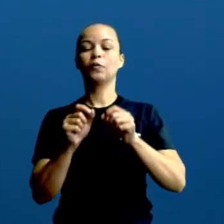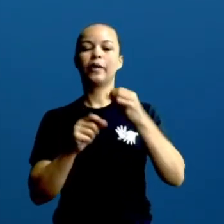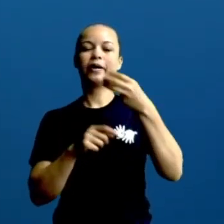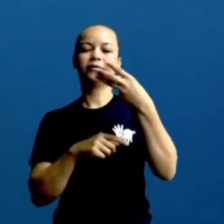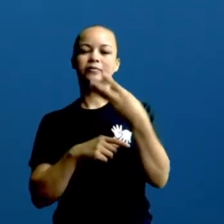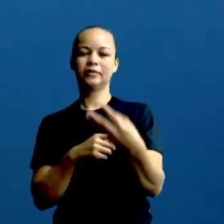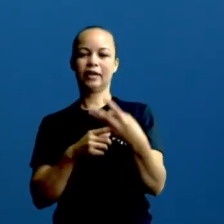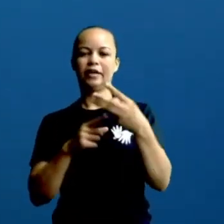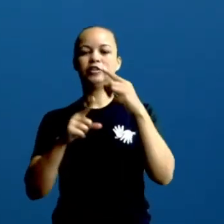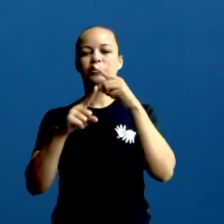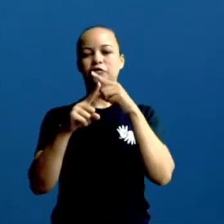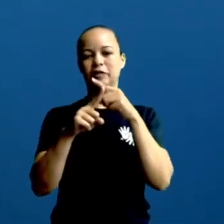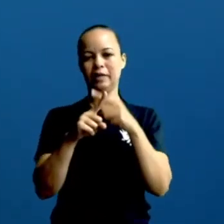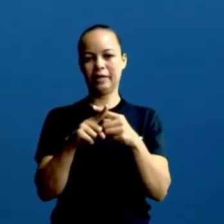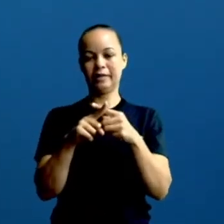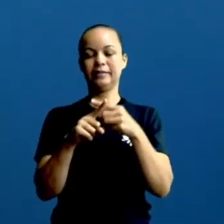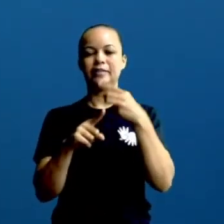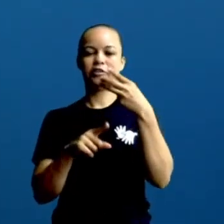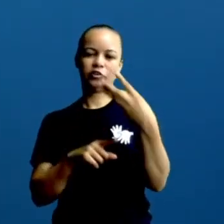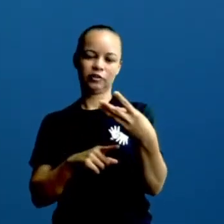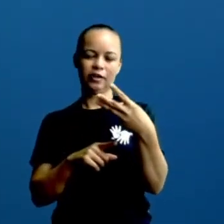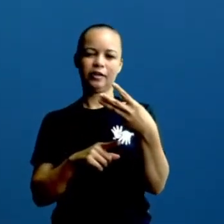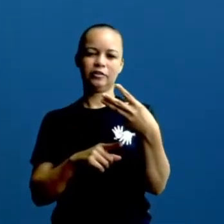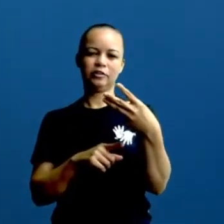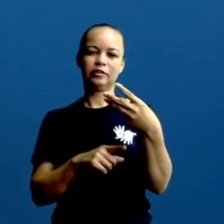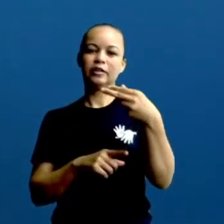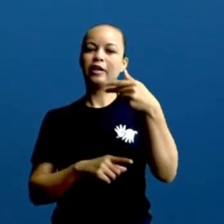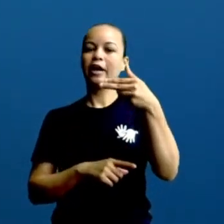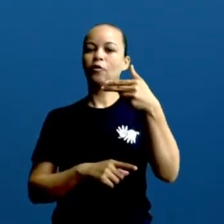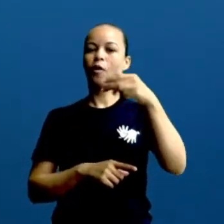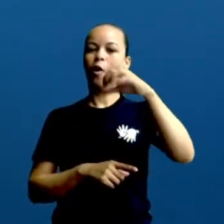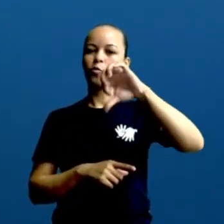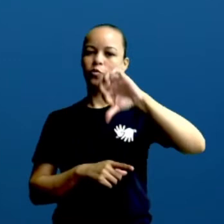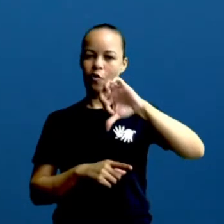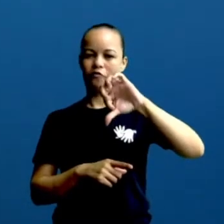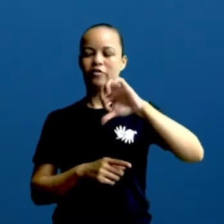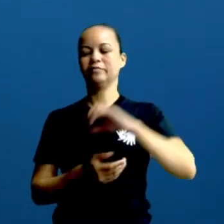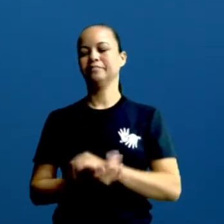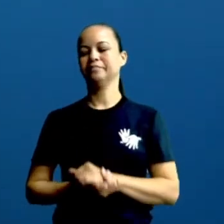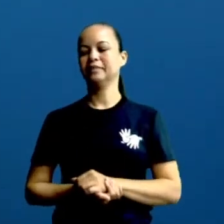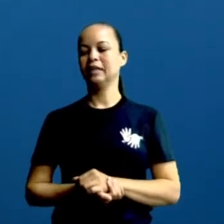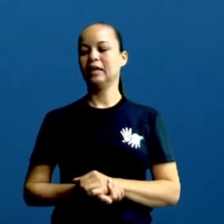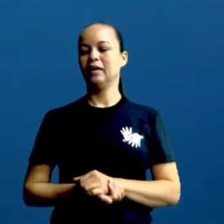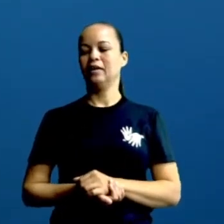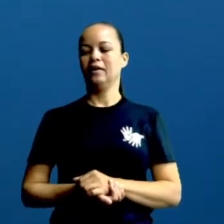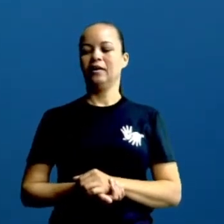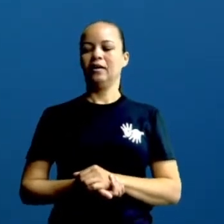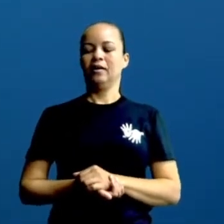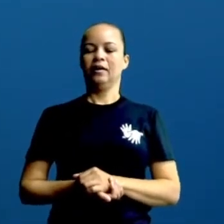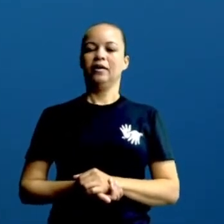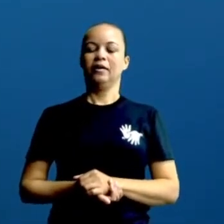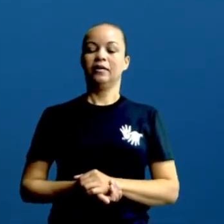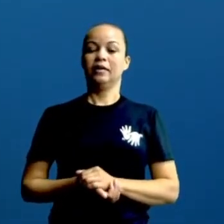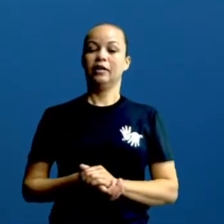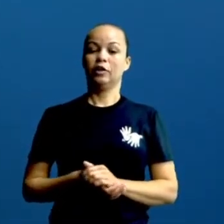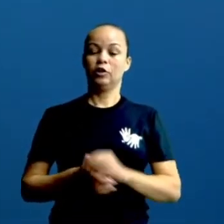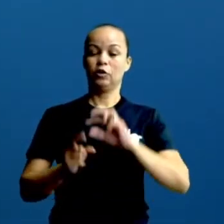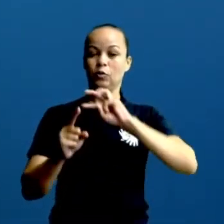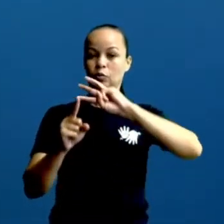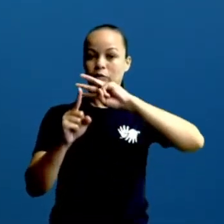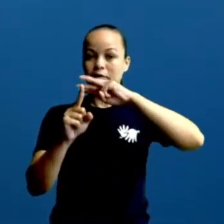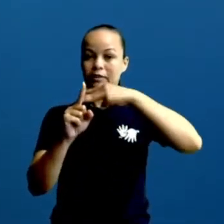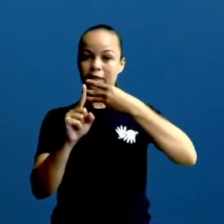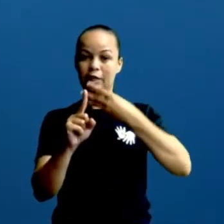é 3 x 3 e o último um triplo